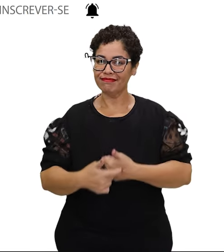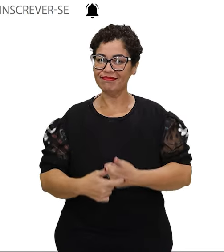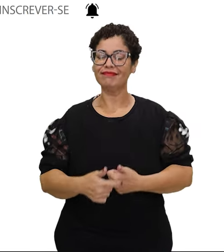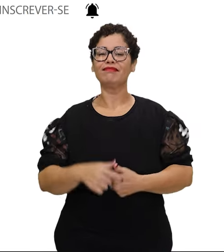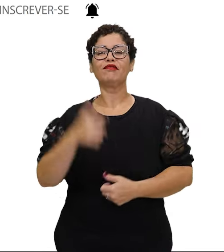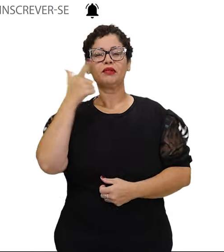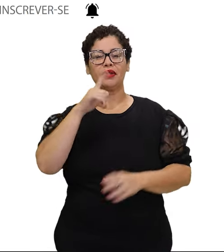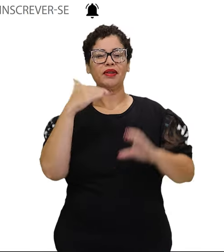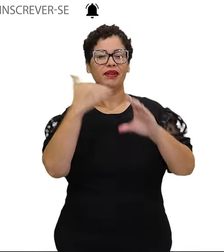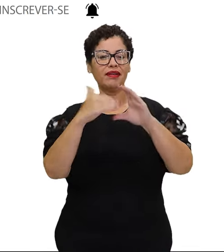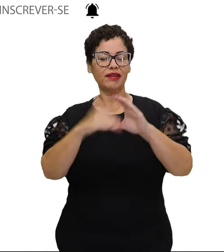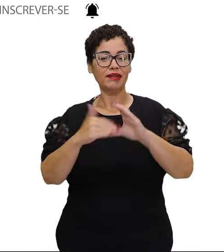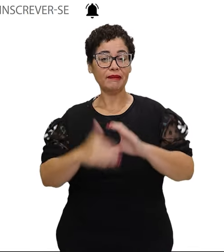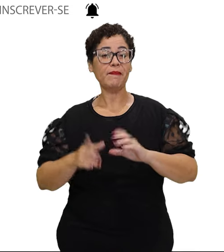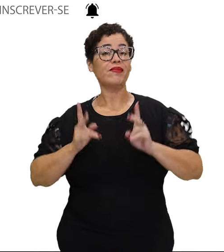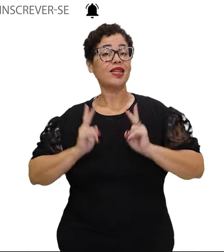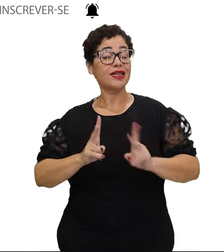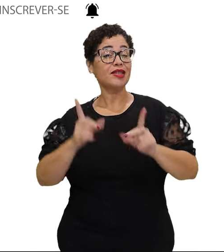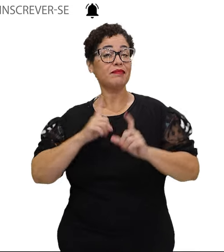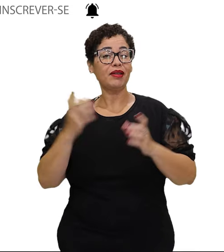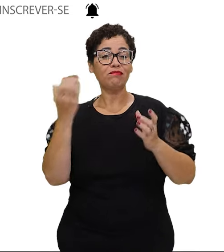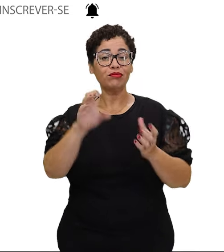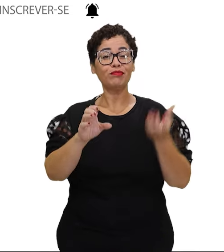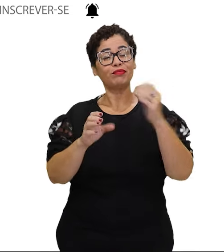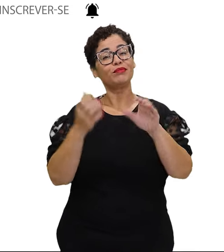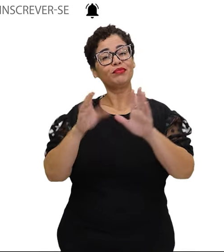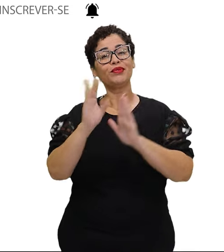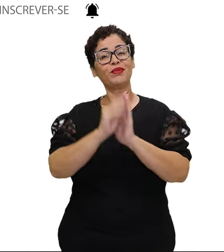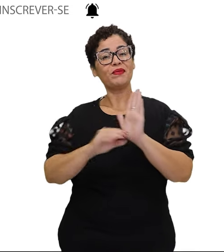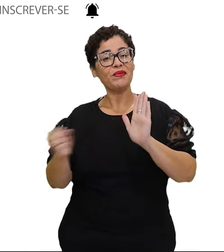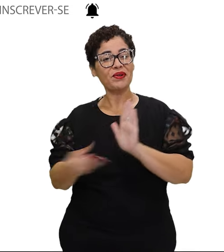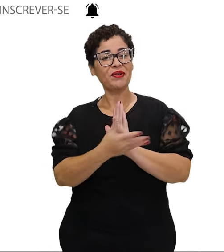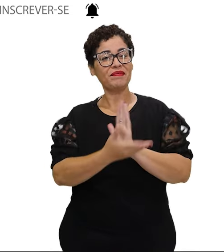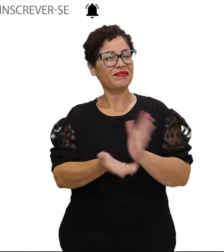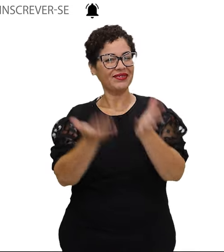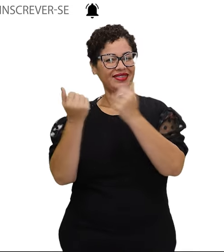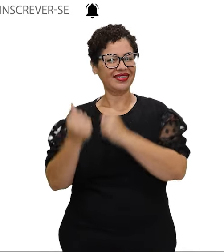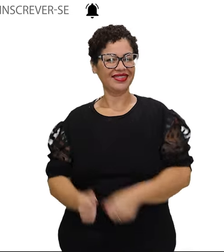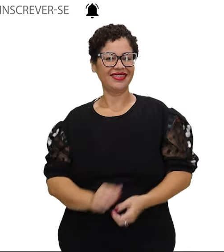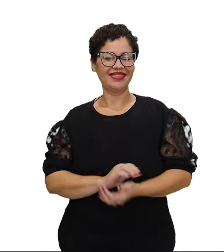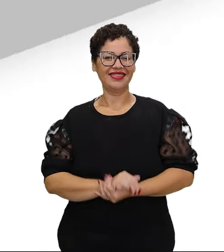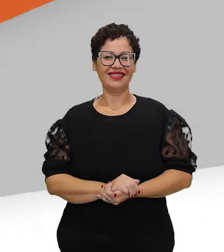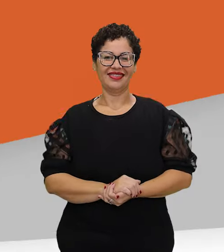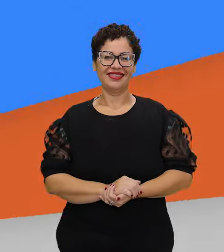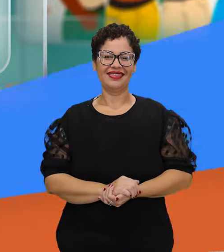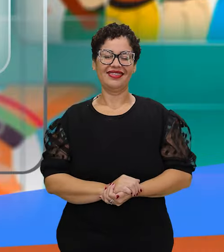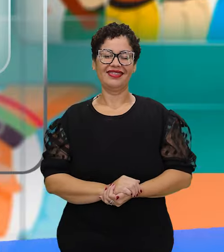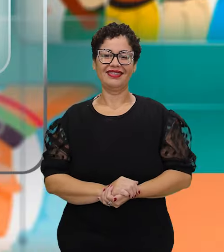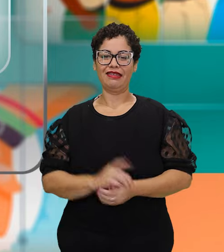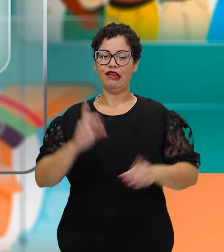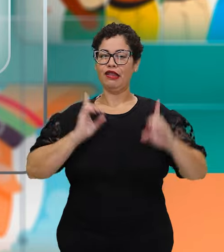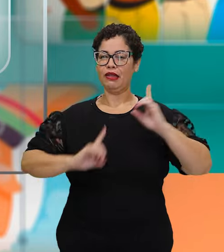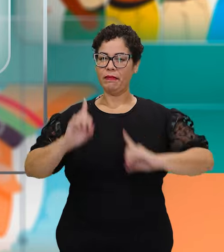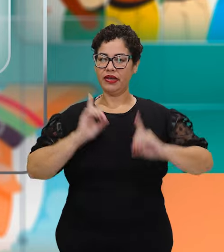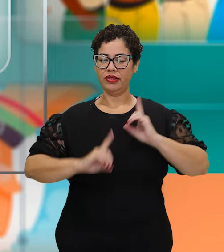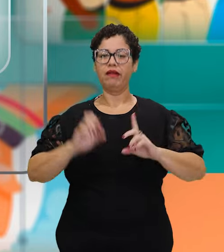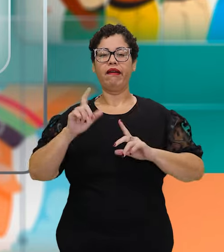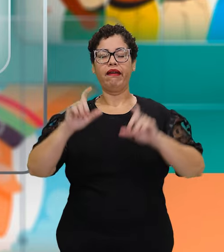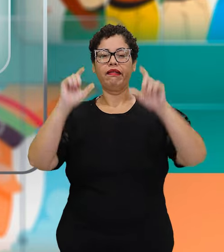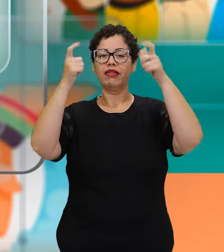para receberem notificações sempre que postarmos conteúdos novos. Vamos lá? A depressão